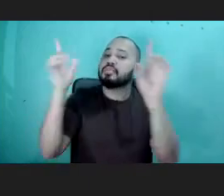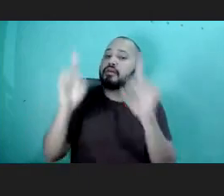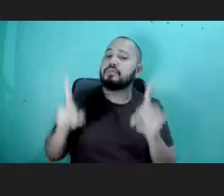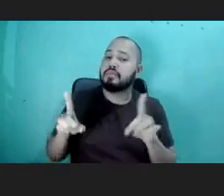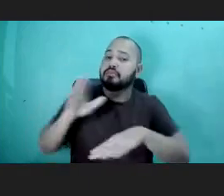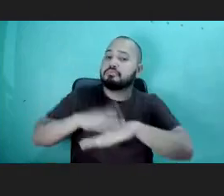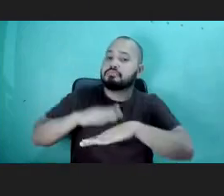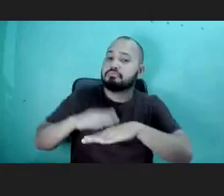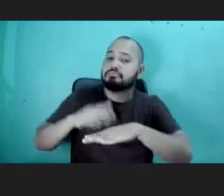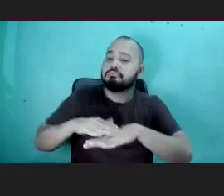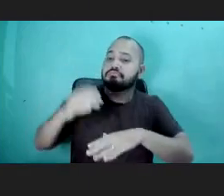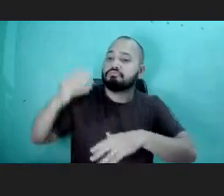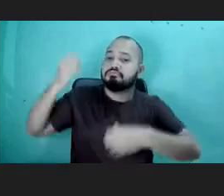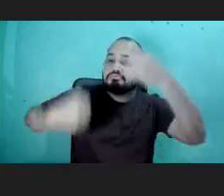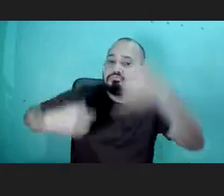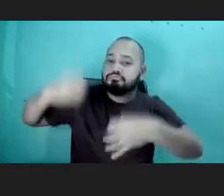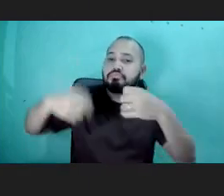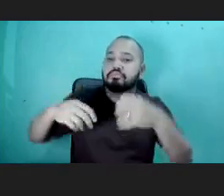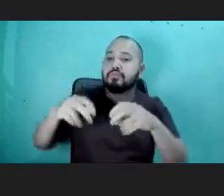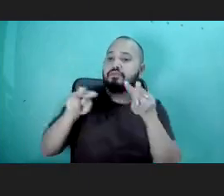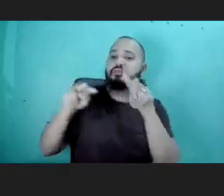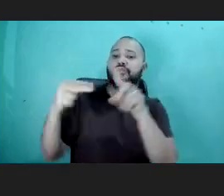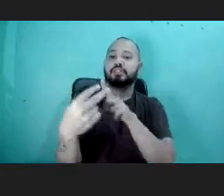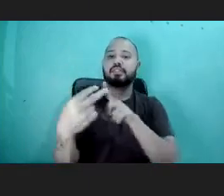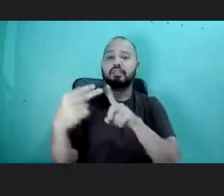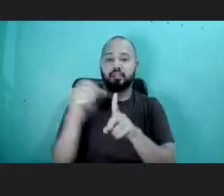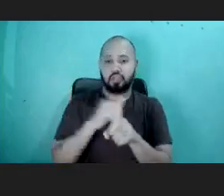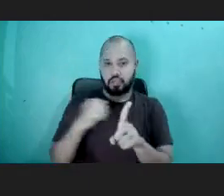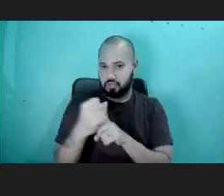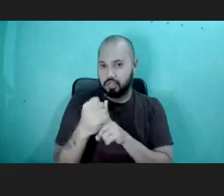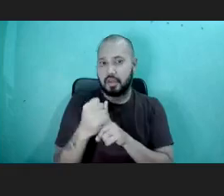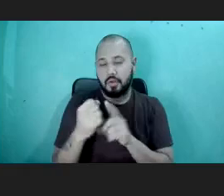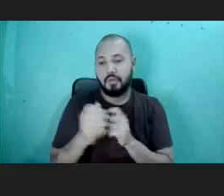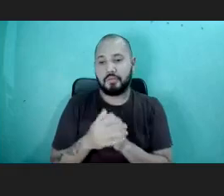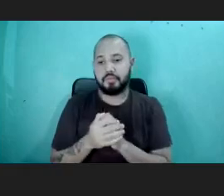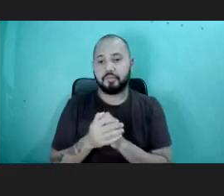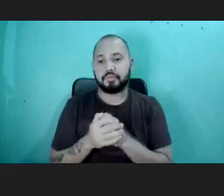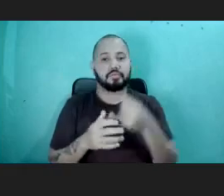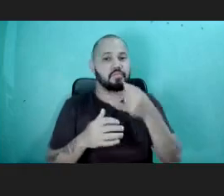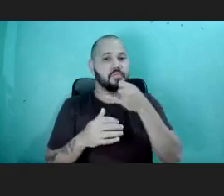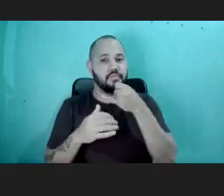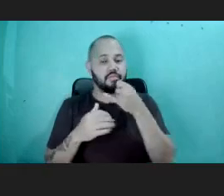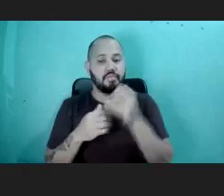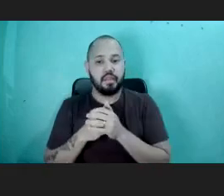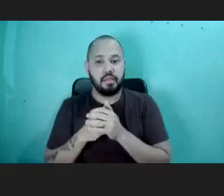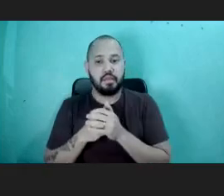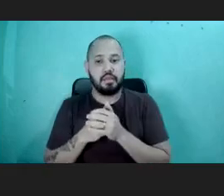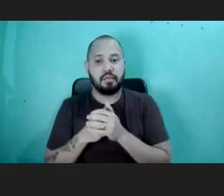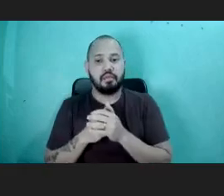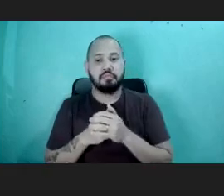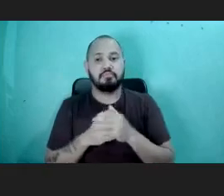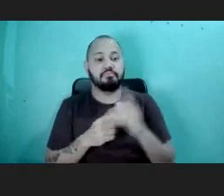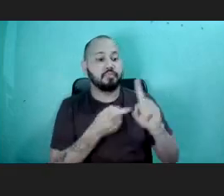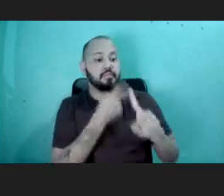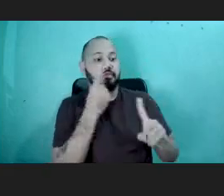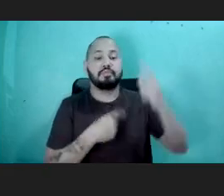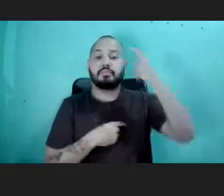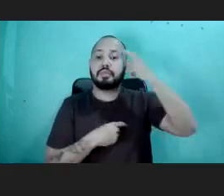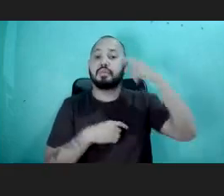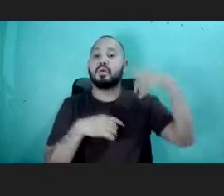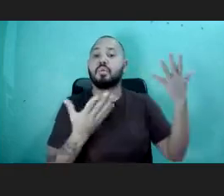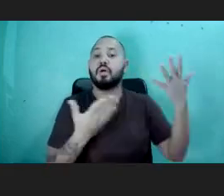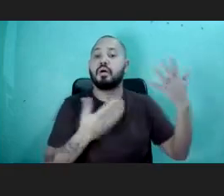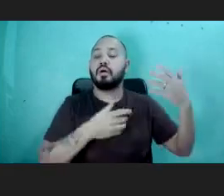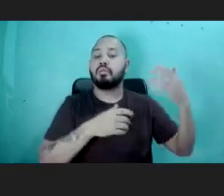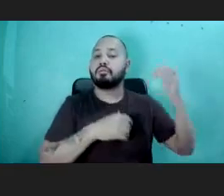discursos sociais, né? E aí a questão passa a ser: quais narrativas